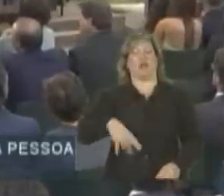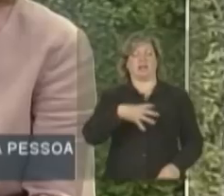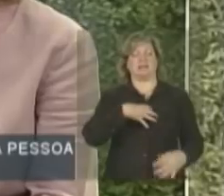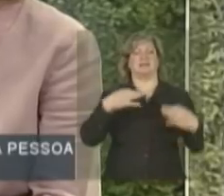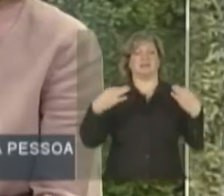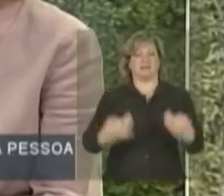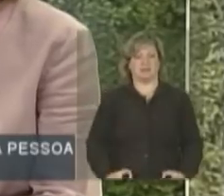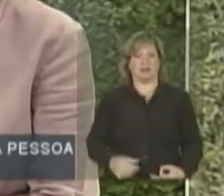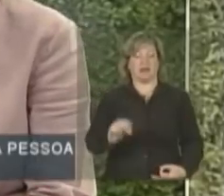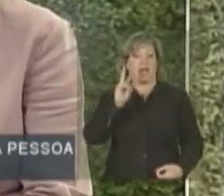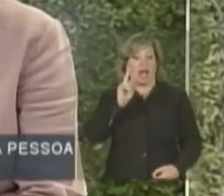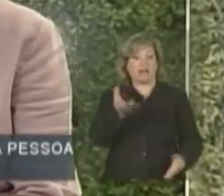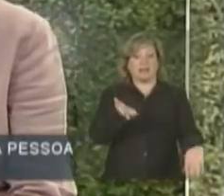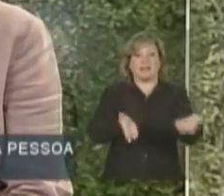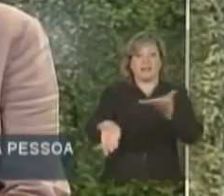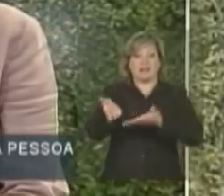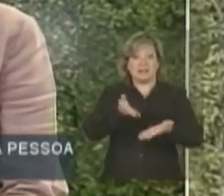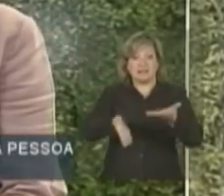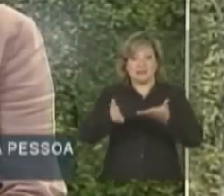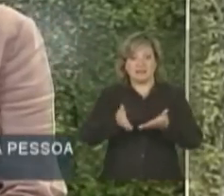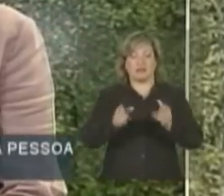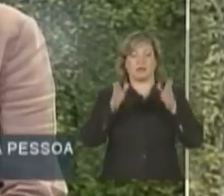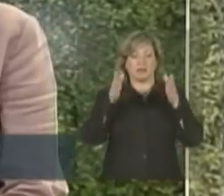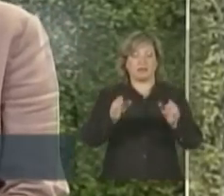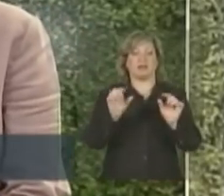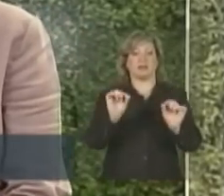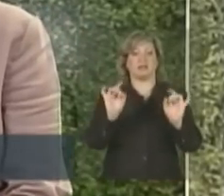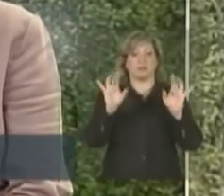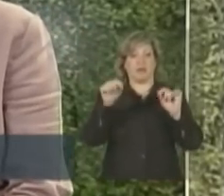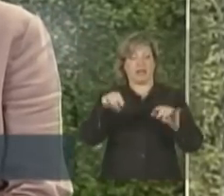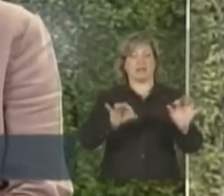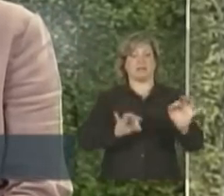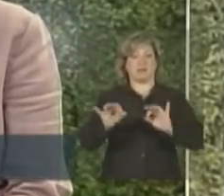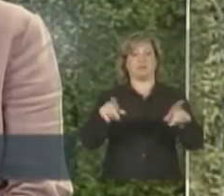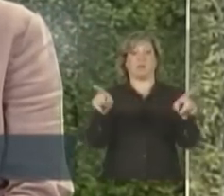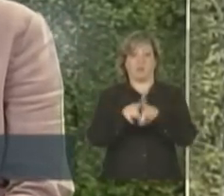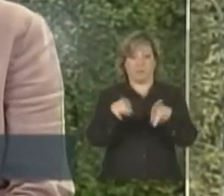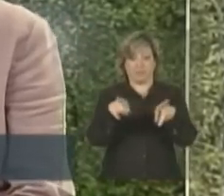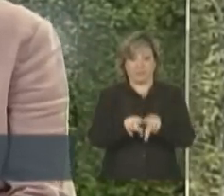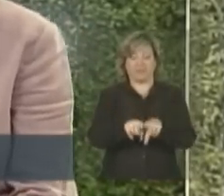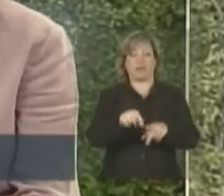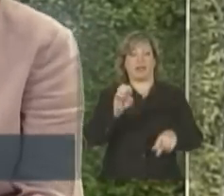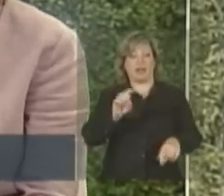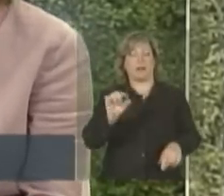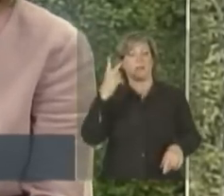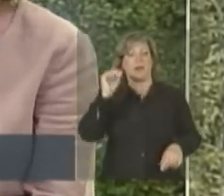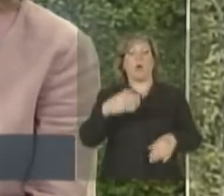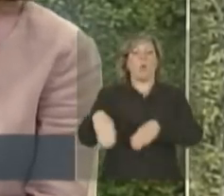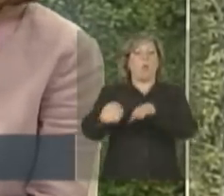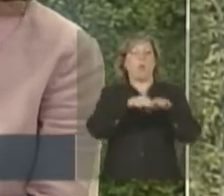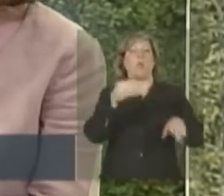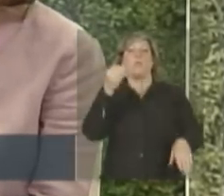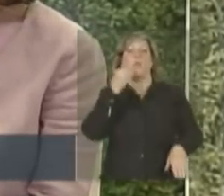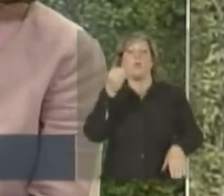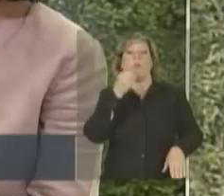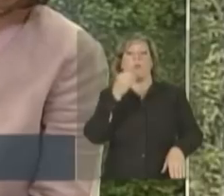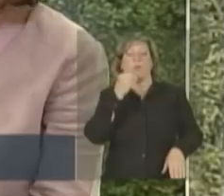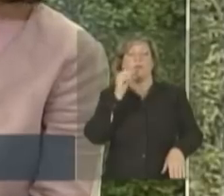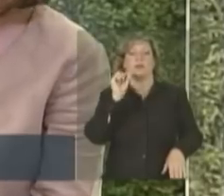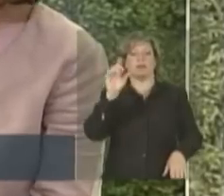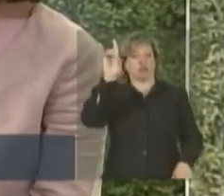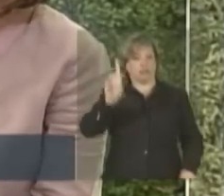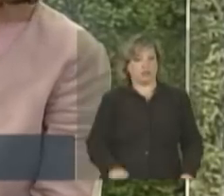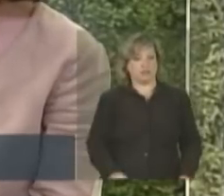atenção e a dedicação especial deste plano também é para a equidade de oportunidades e direitos,